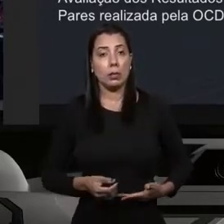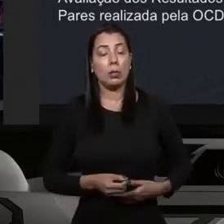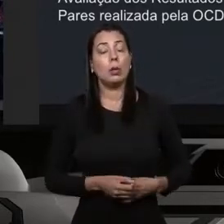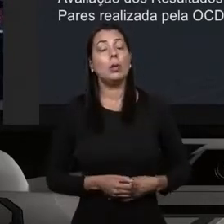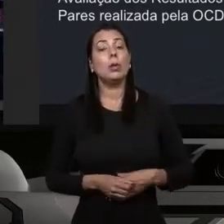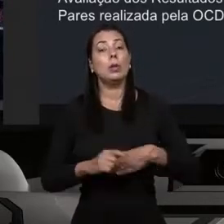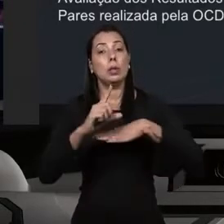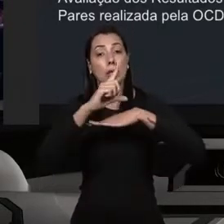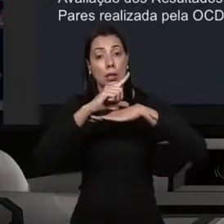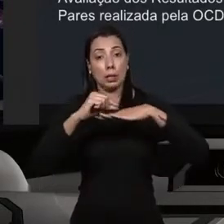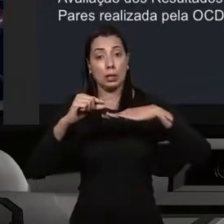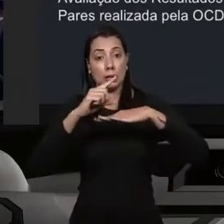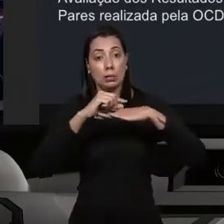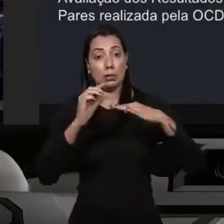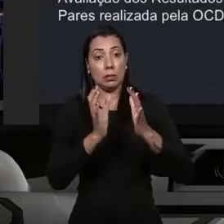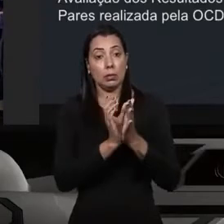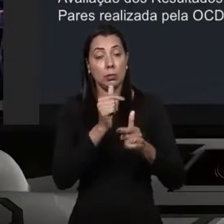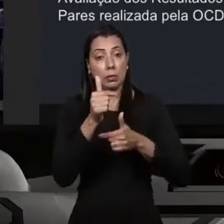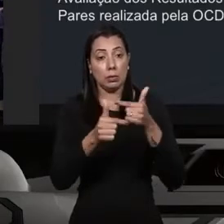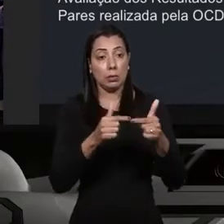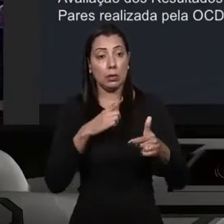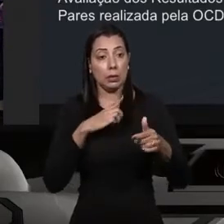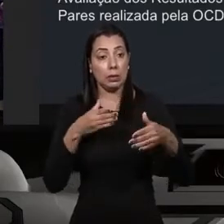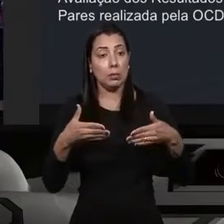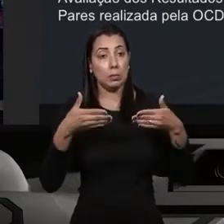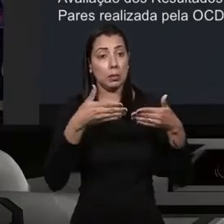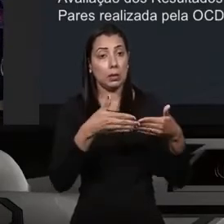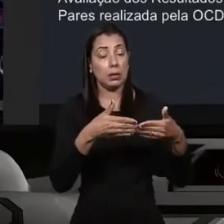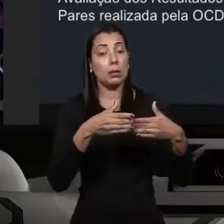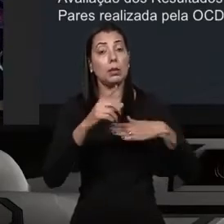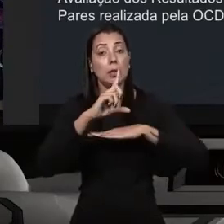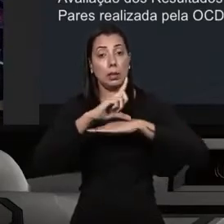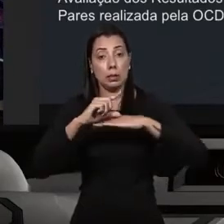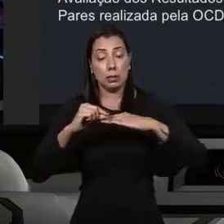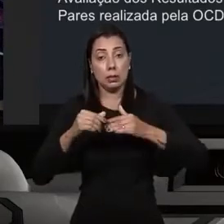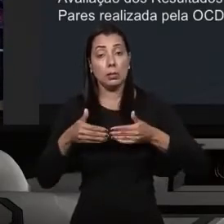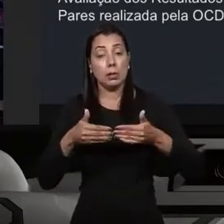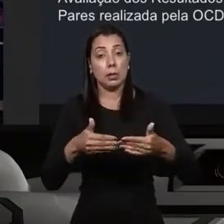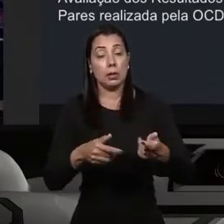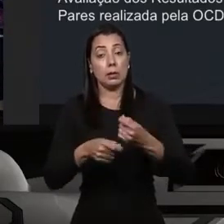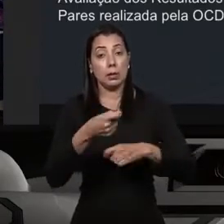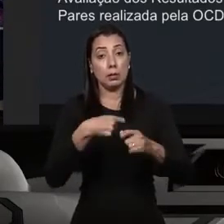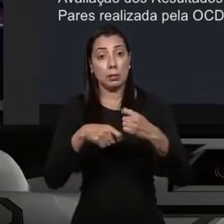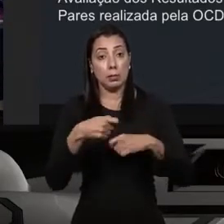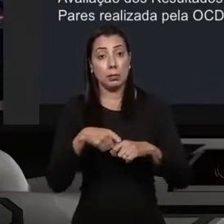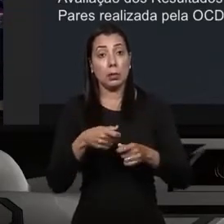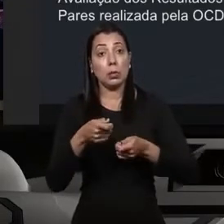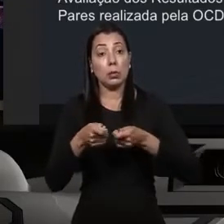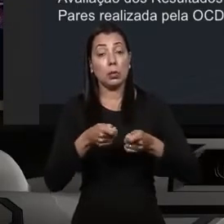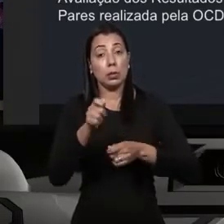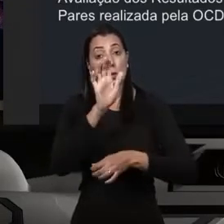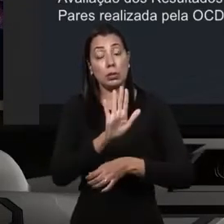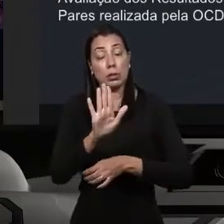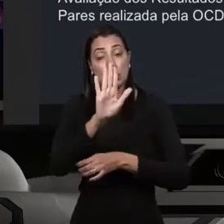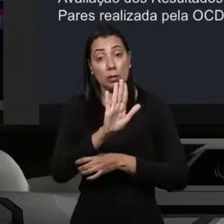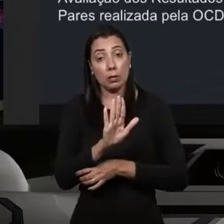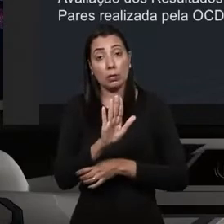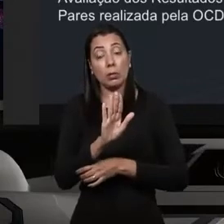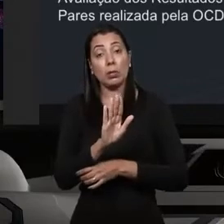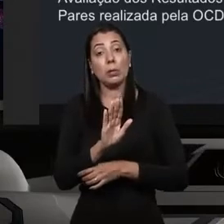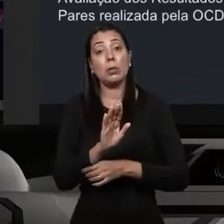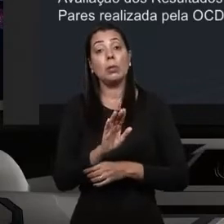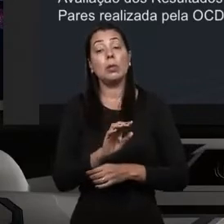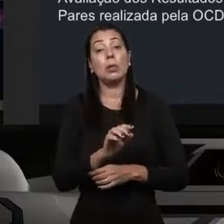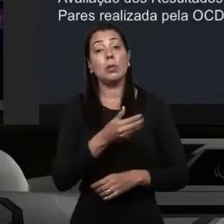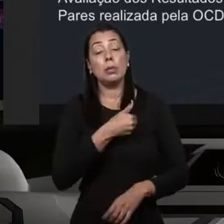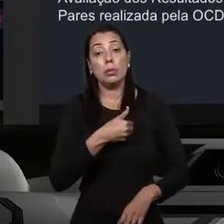Esse grupo de trabalho conta com a participação da Casa Civil, do Ministério da Economia e da Controladoria Geral da União, para fazer a